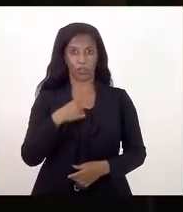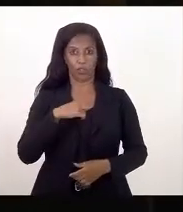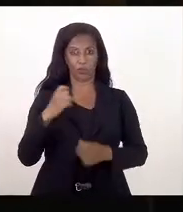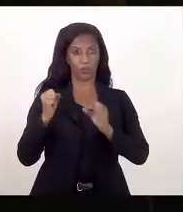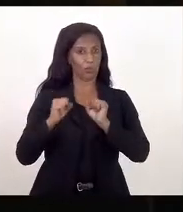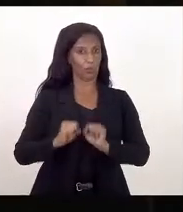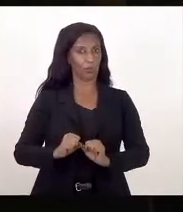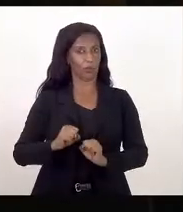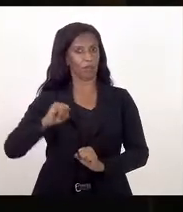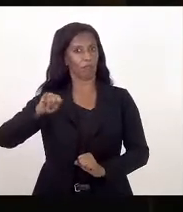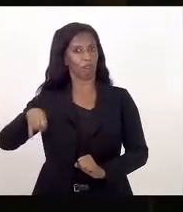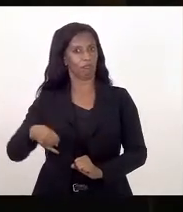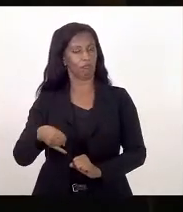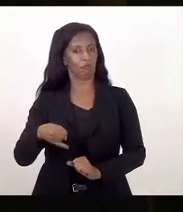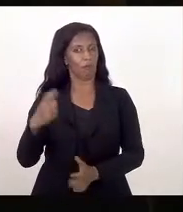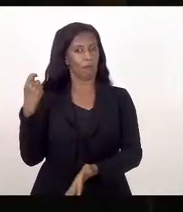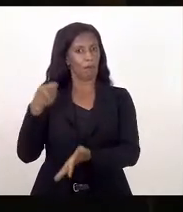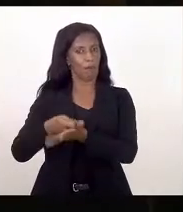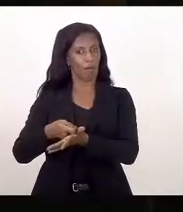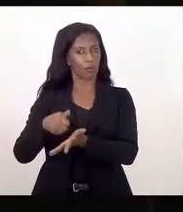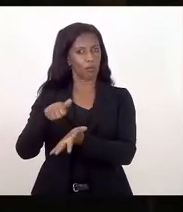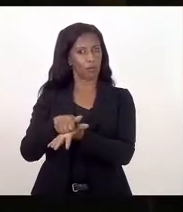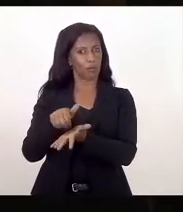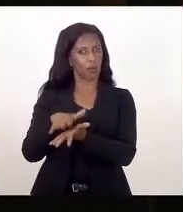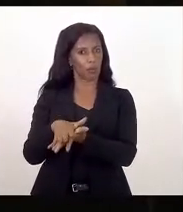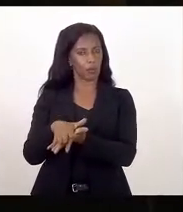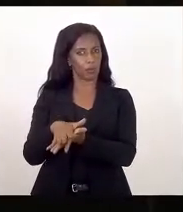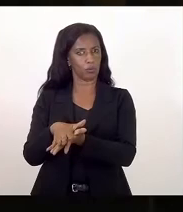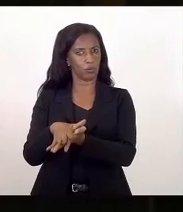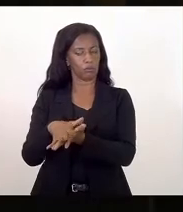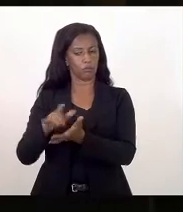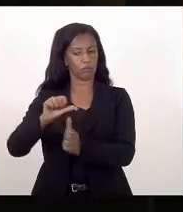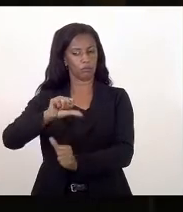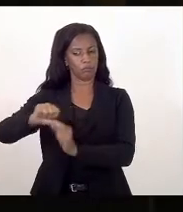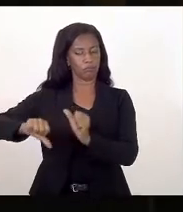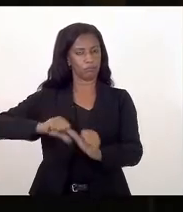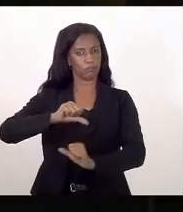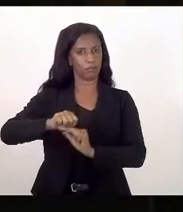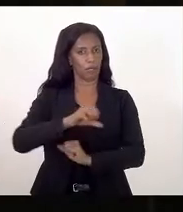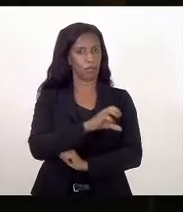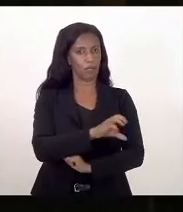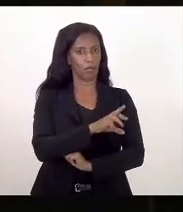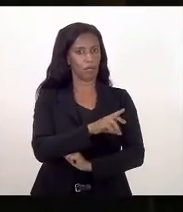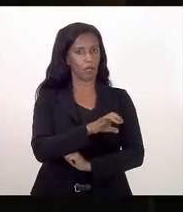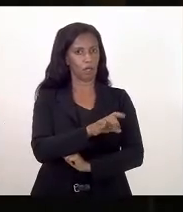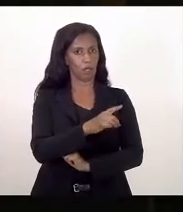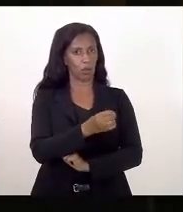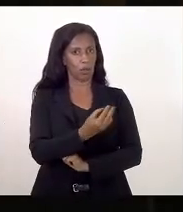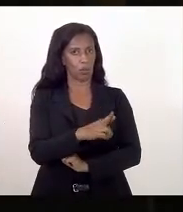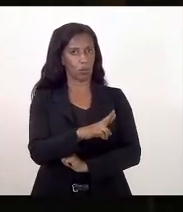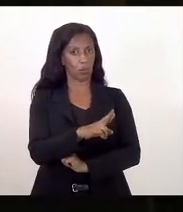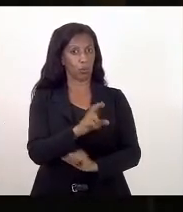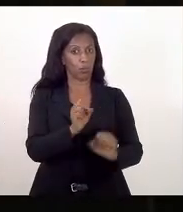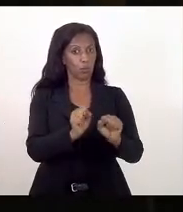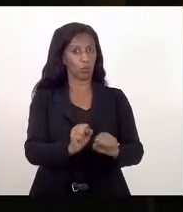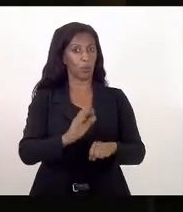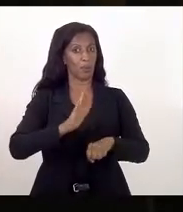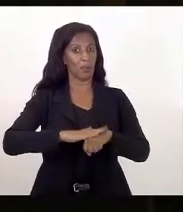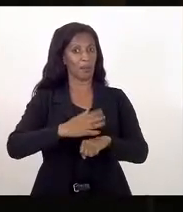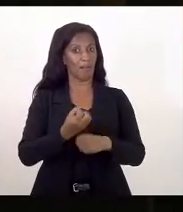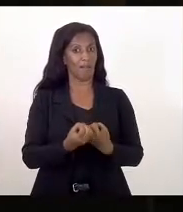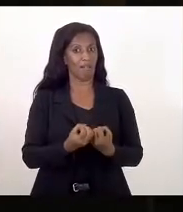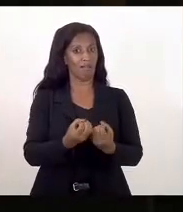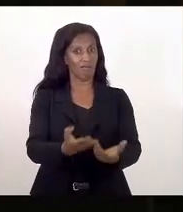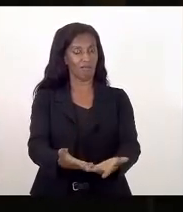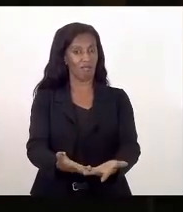utilizou o dinheiro dos pagadores de impostos para se tornar credor do poder que mais entrega